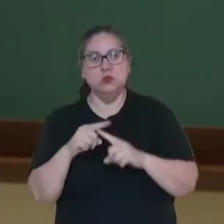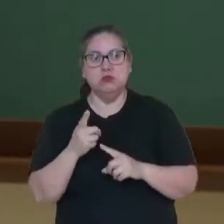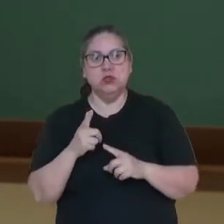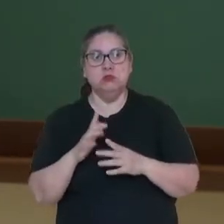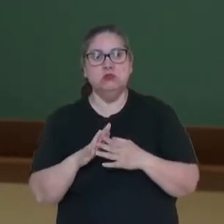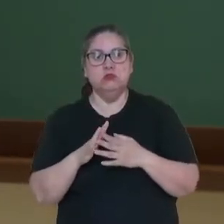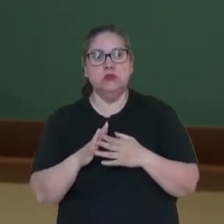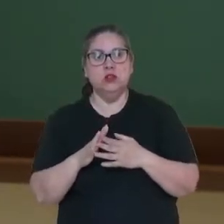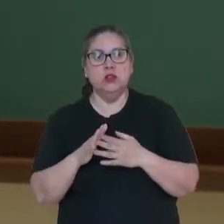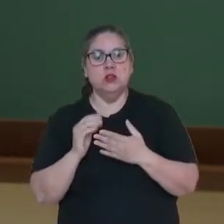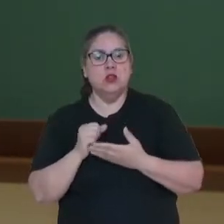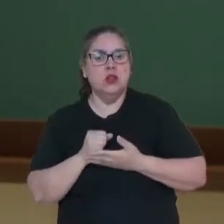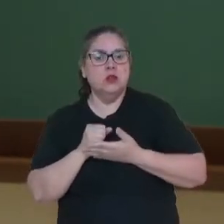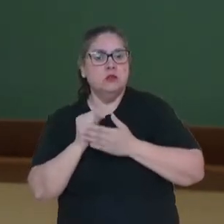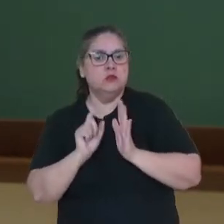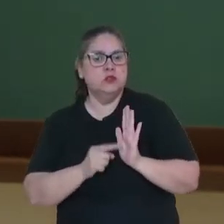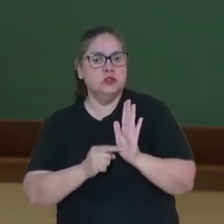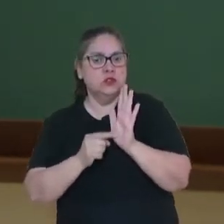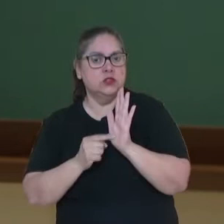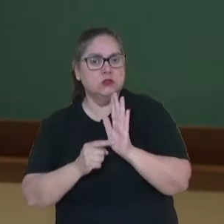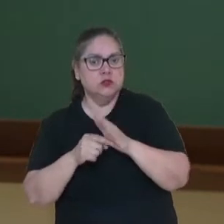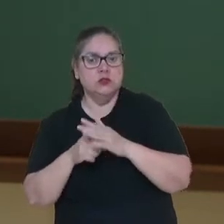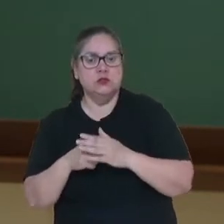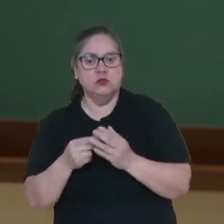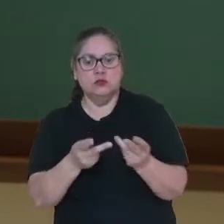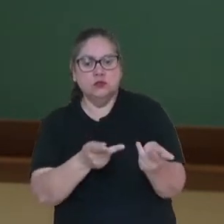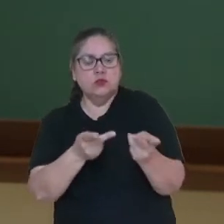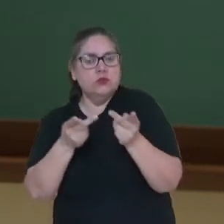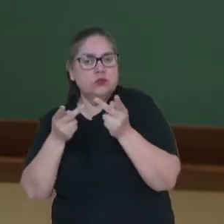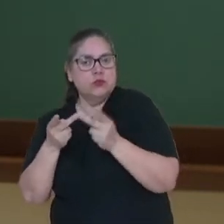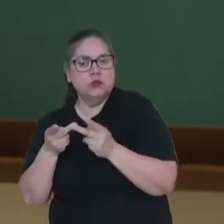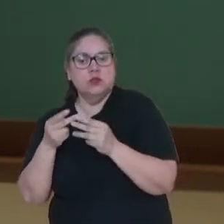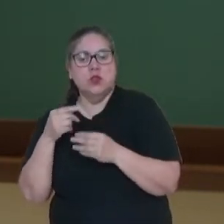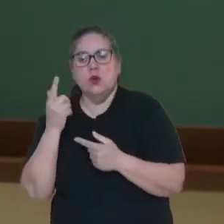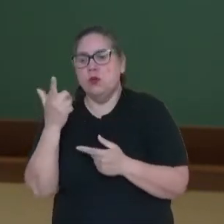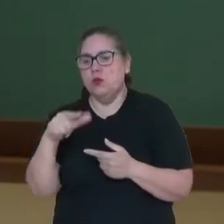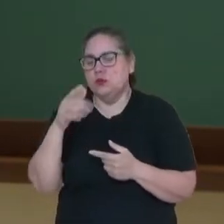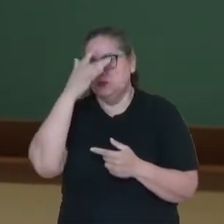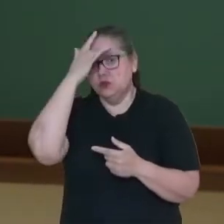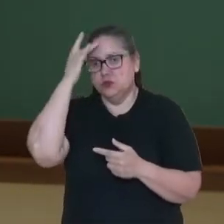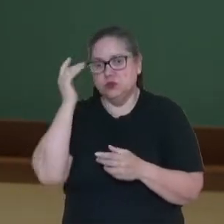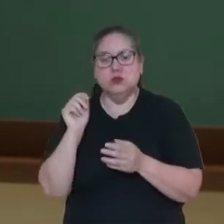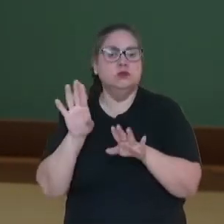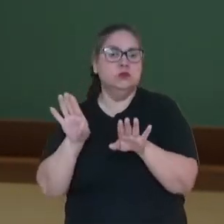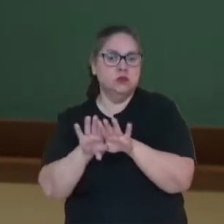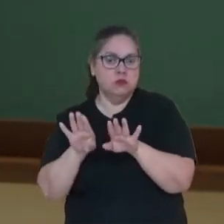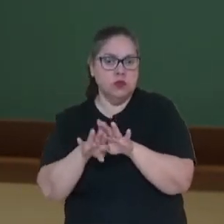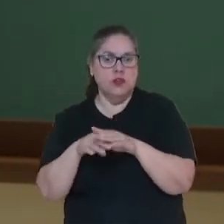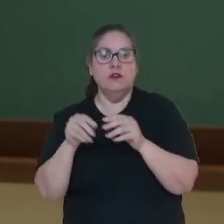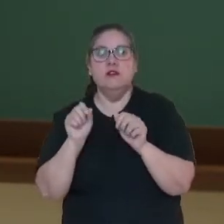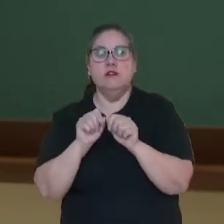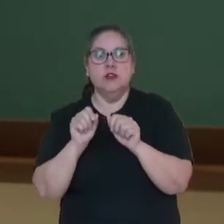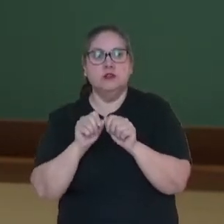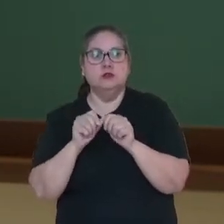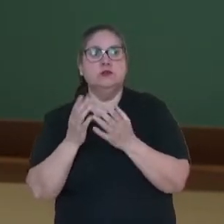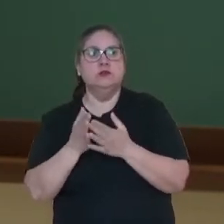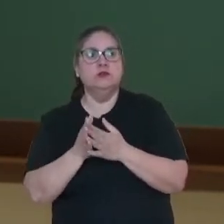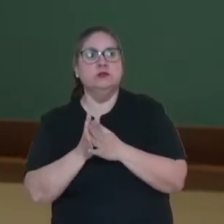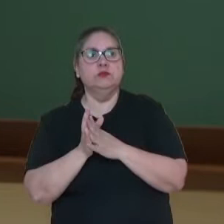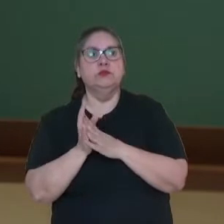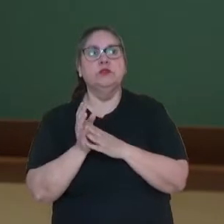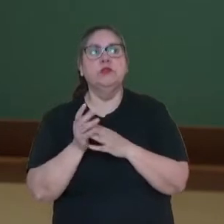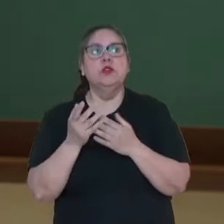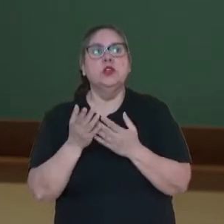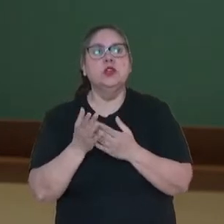e sim apresentações e o convite para que outras pessoas também participem do evento,